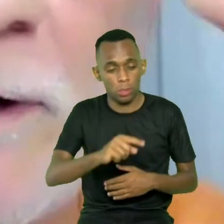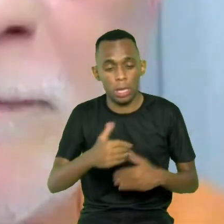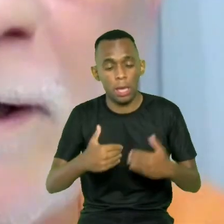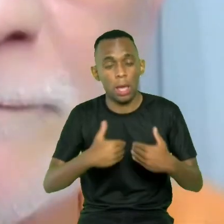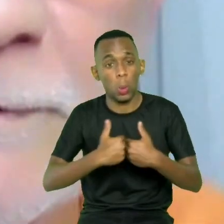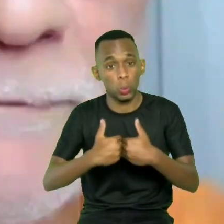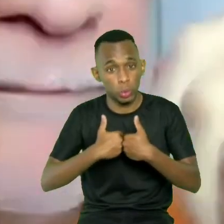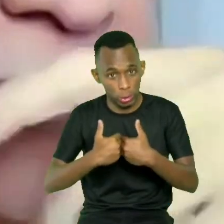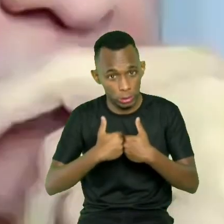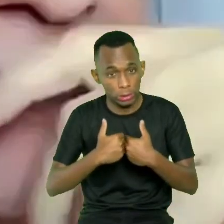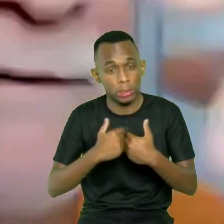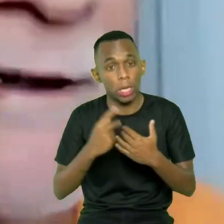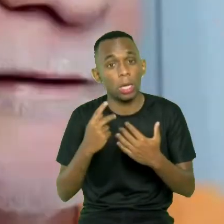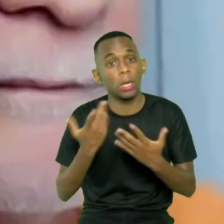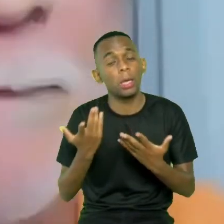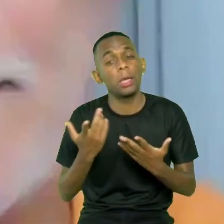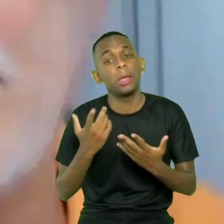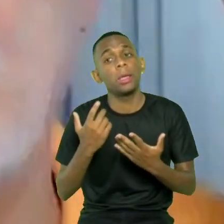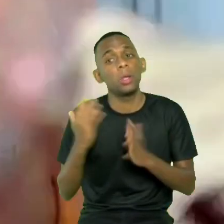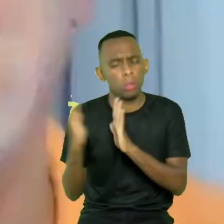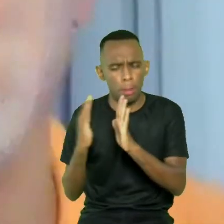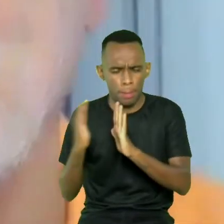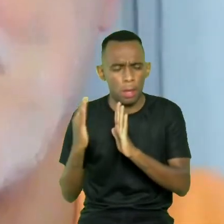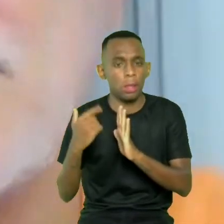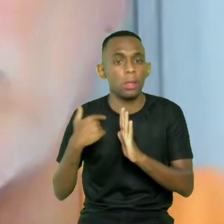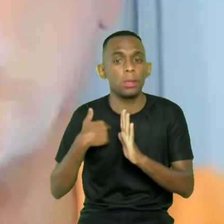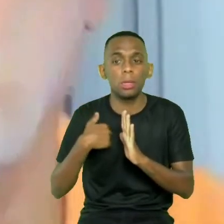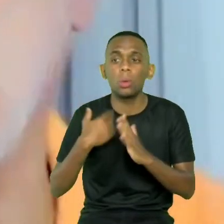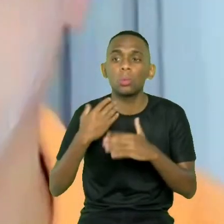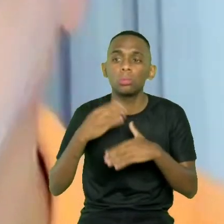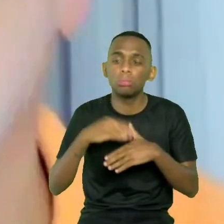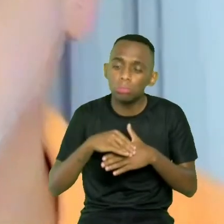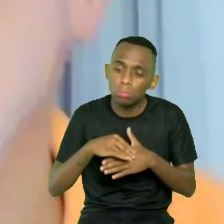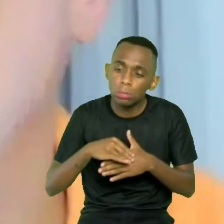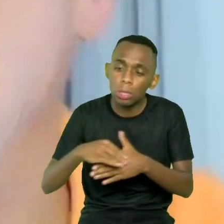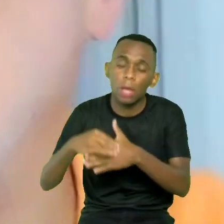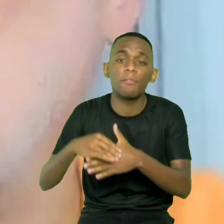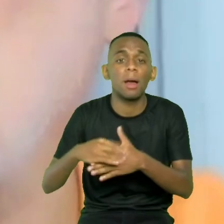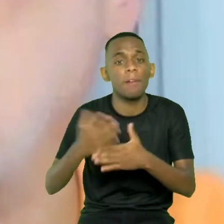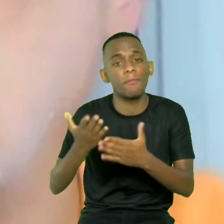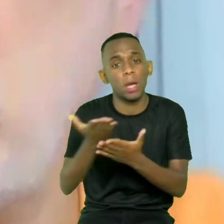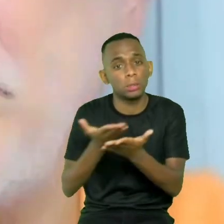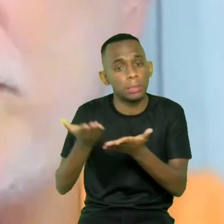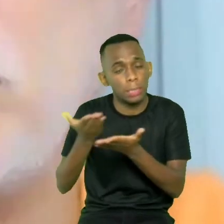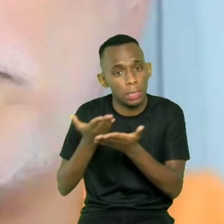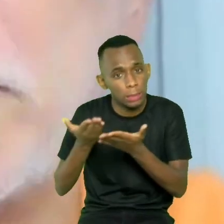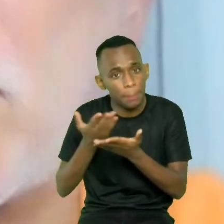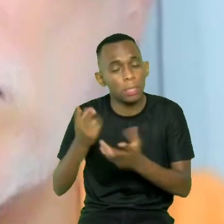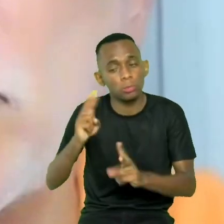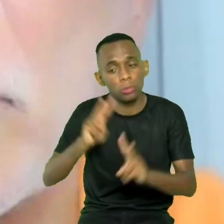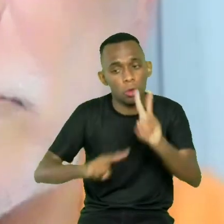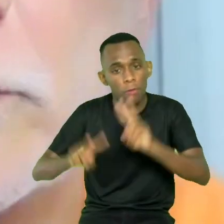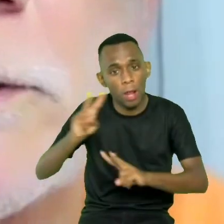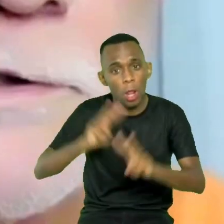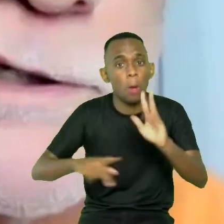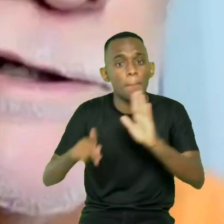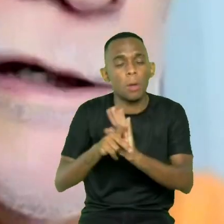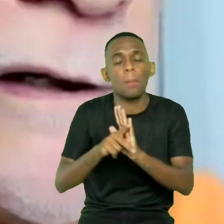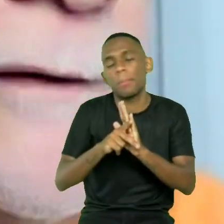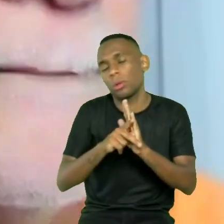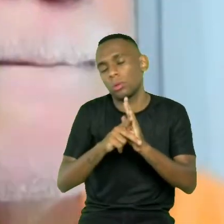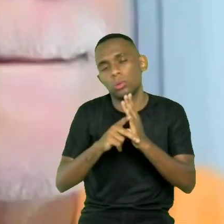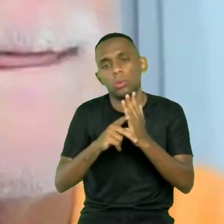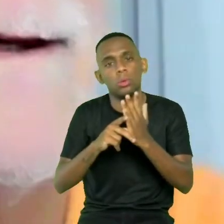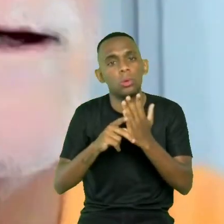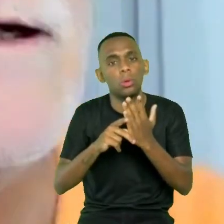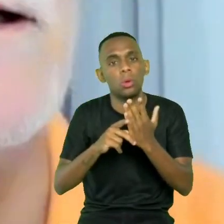época eu levava para consulta com uma psicopedagoga que o atendia e